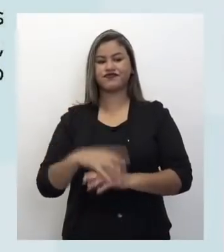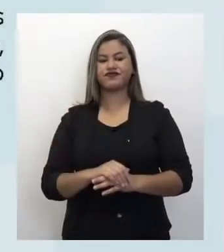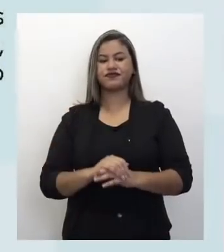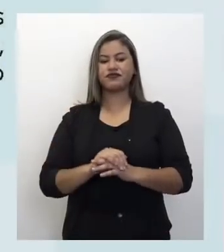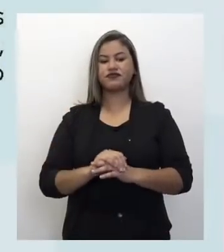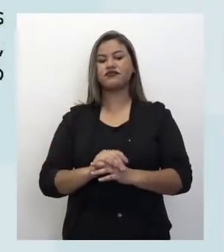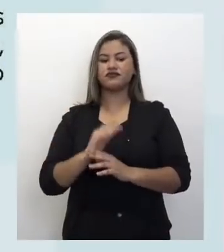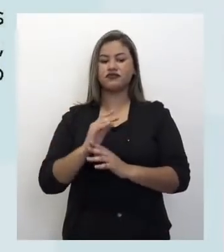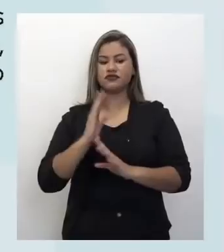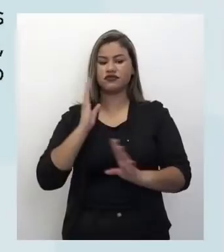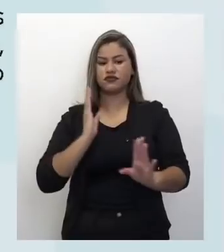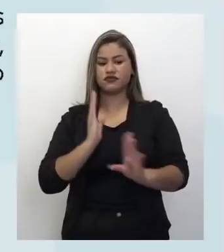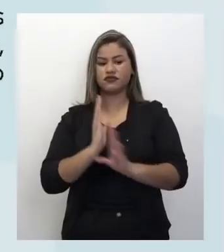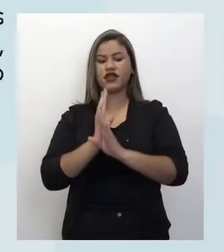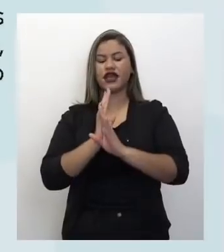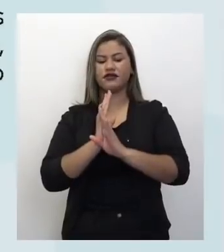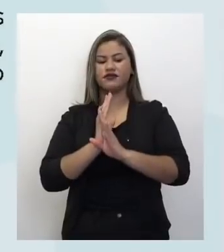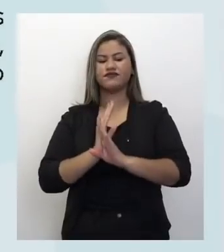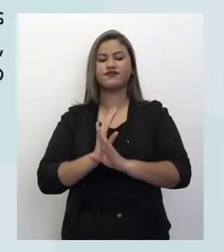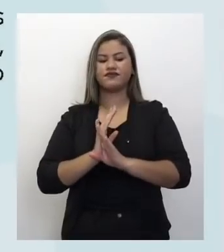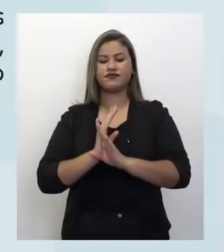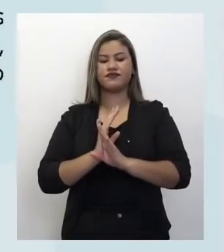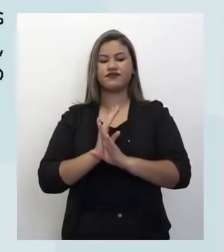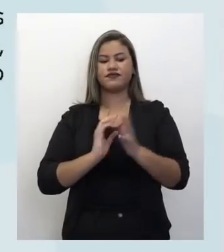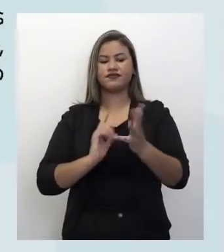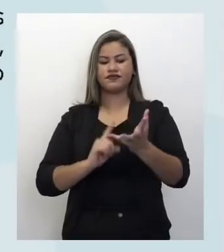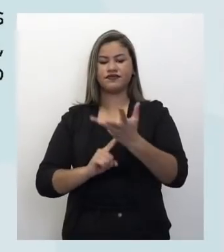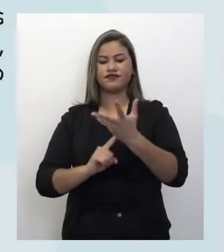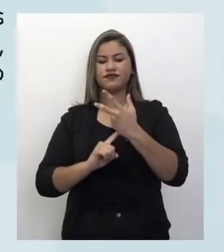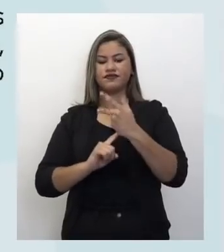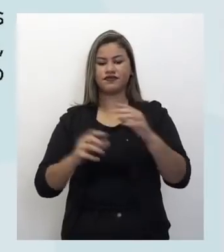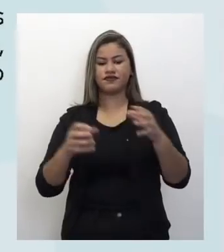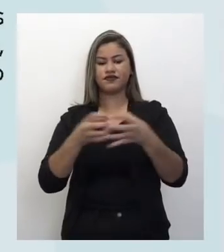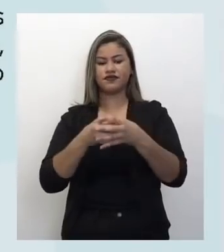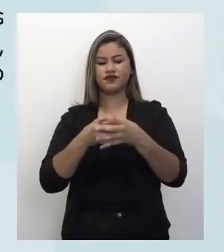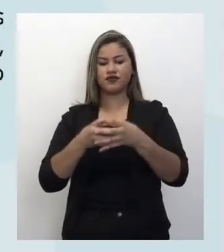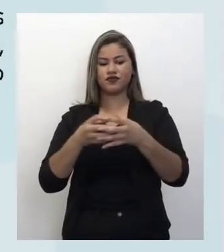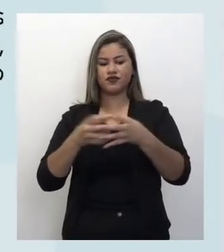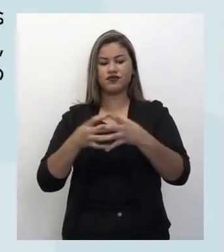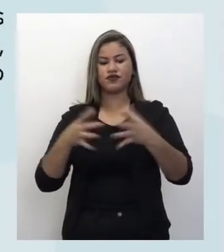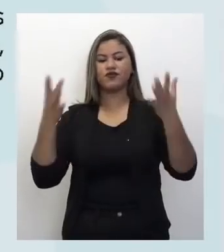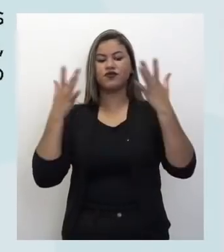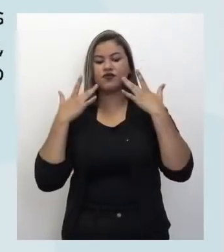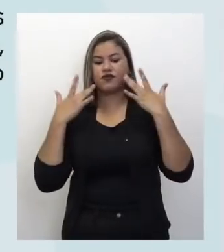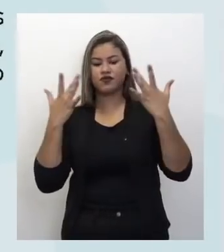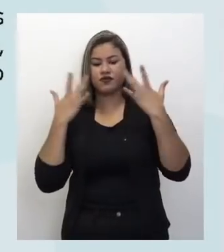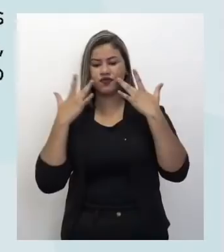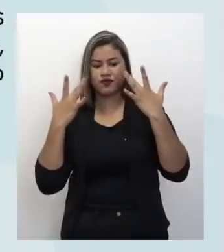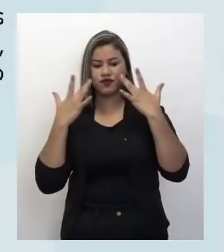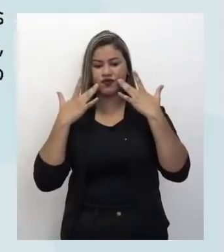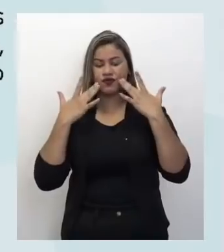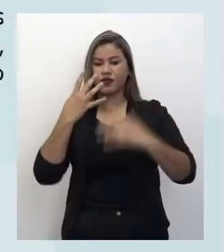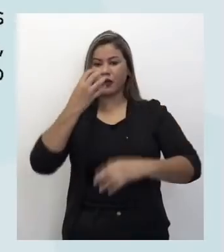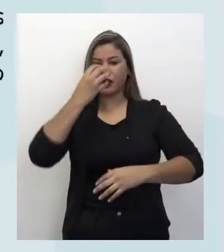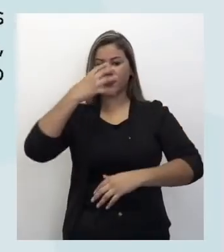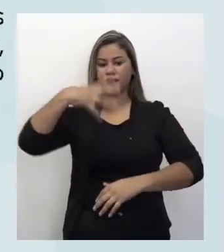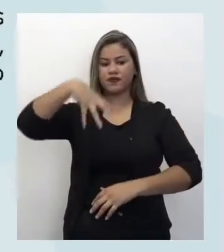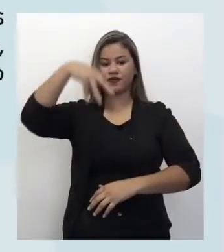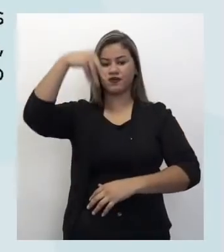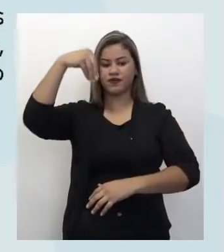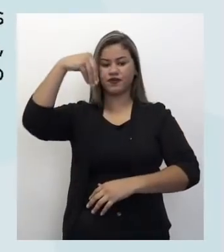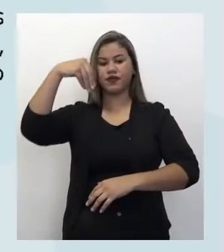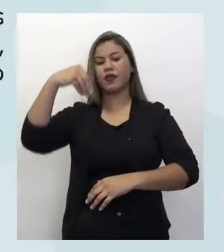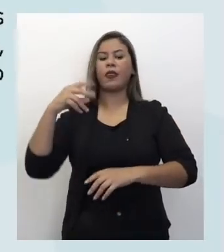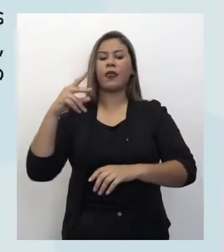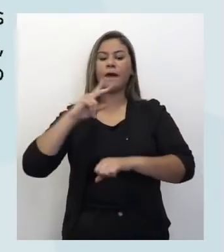apreciar artistas, grupos e coletivos cênicos de circo-teatro, teatro circense e circos paulistas, brasileiros